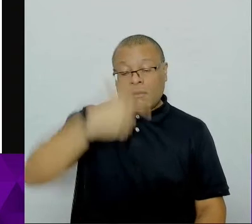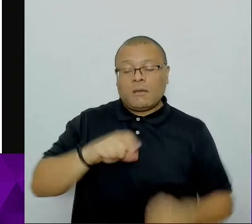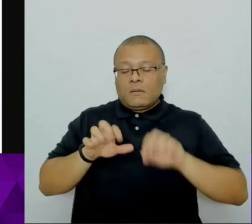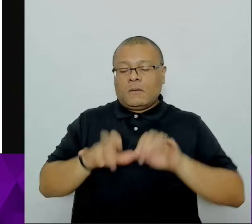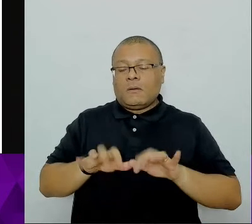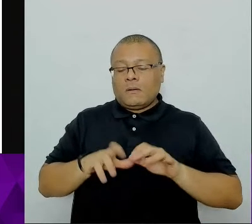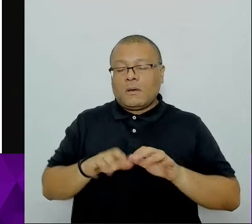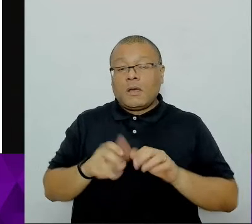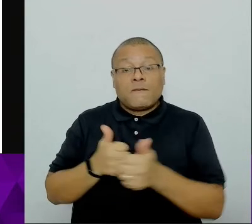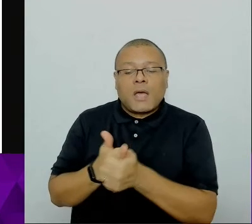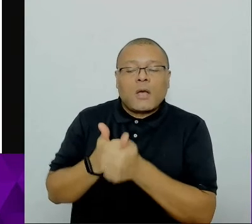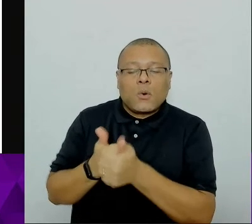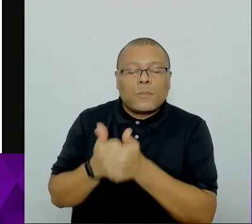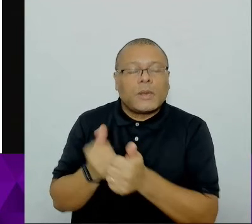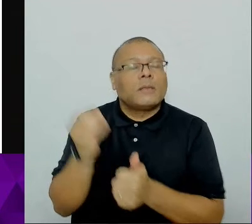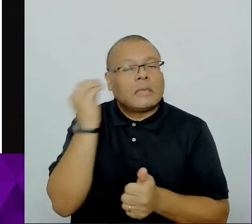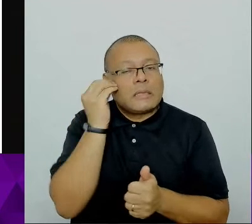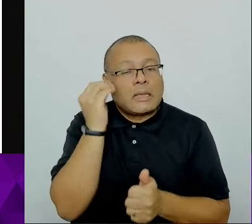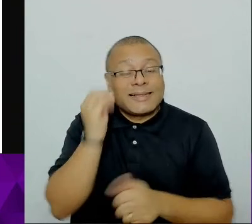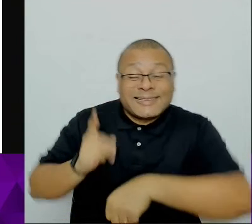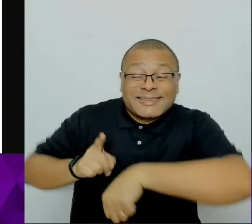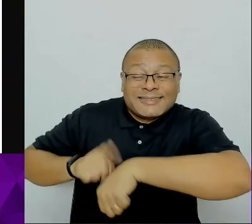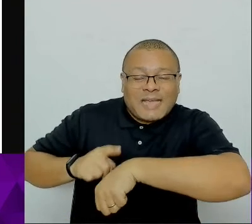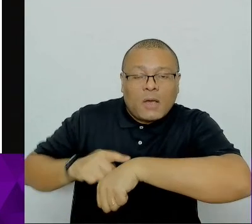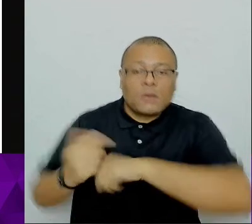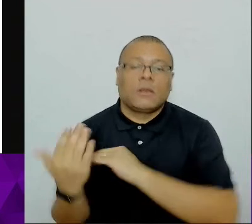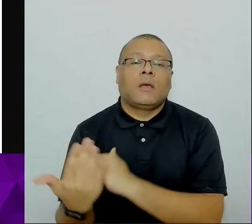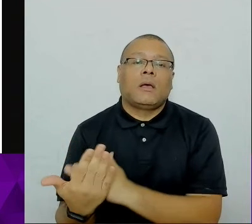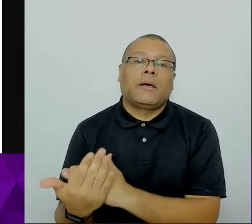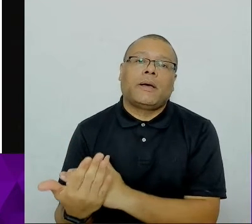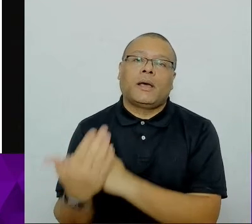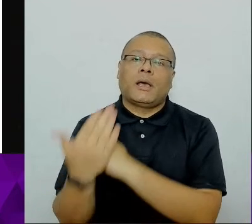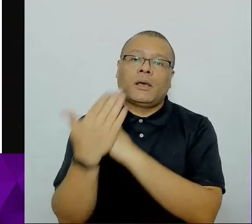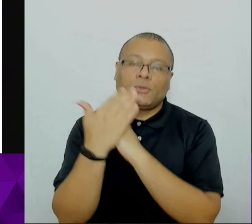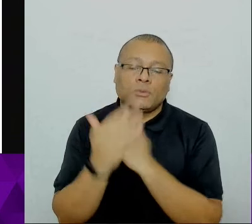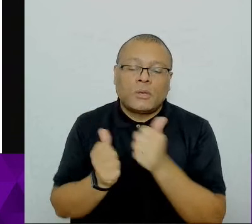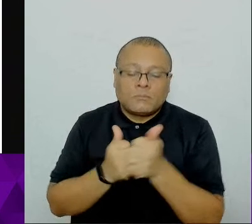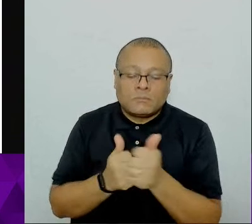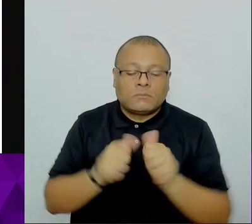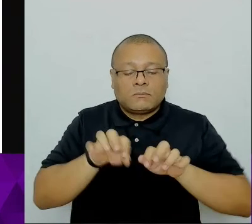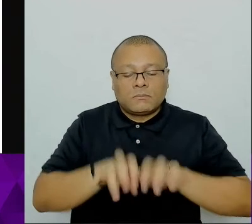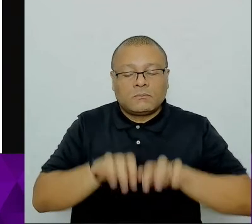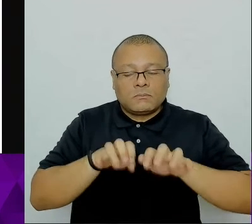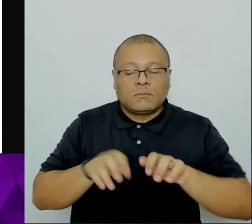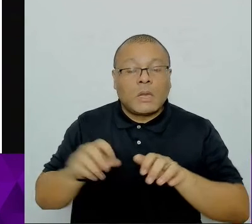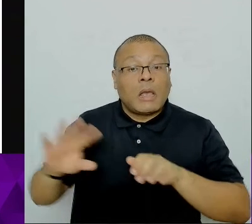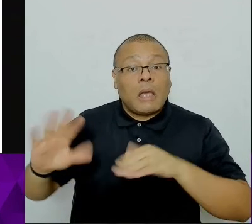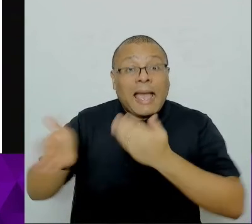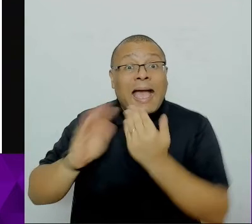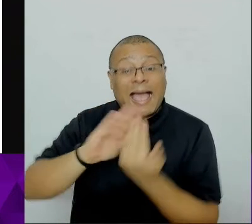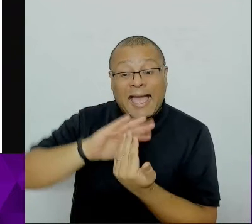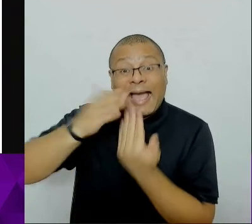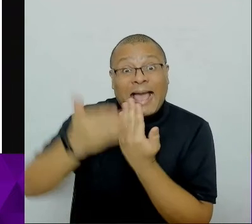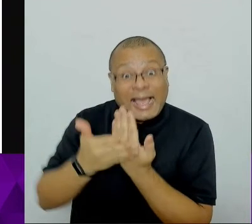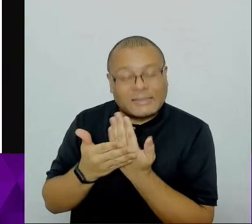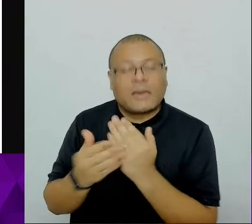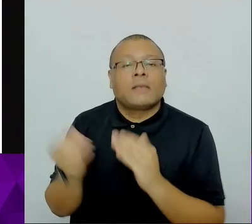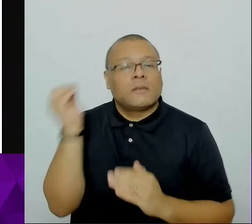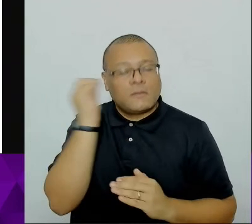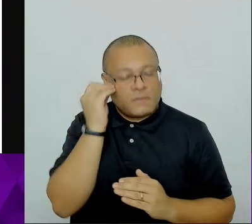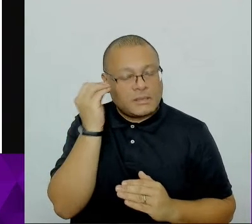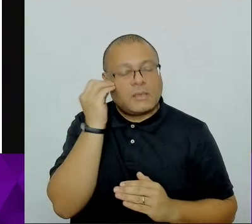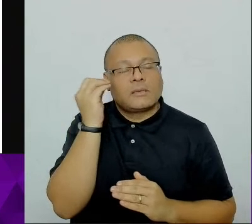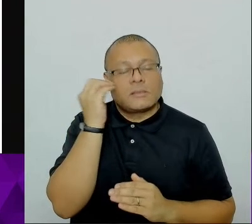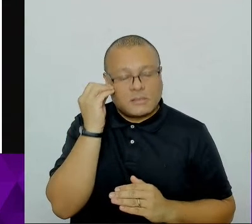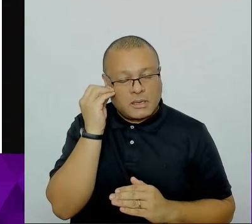codando, você pode ter seus testes rodando, que te dá não só mais produtividade, como dá também maior cobertura de testes ali